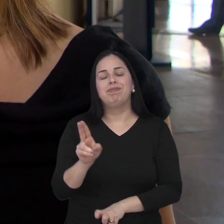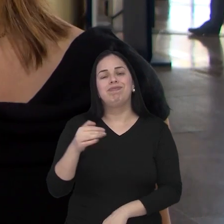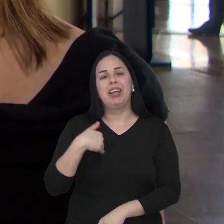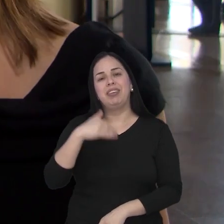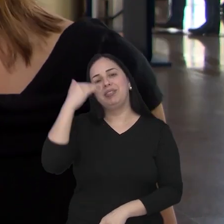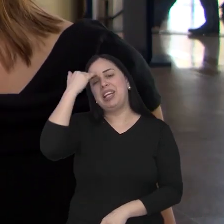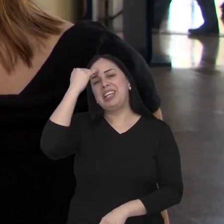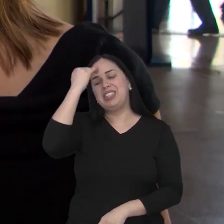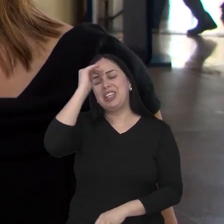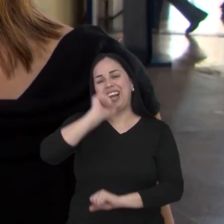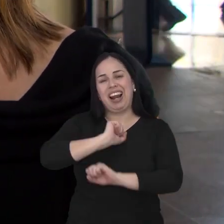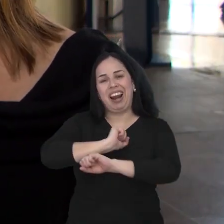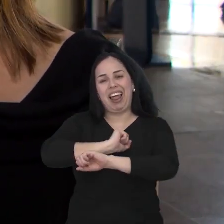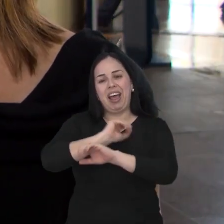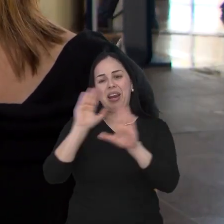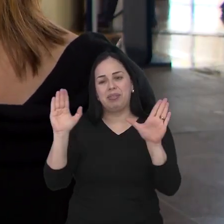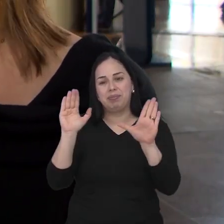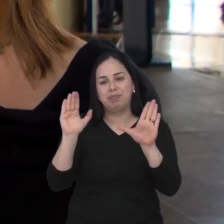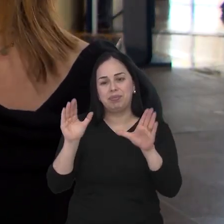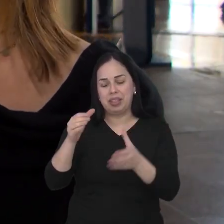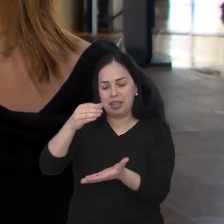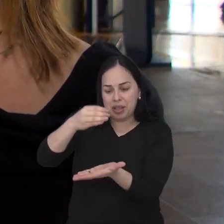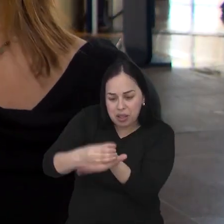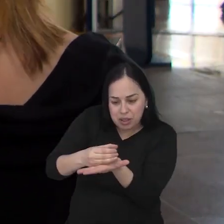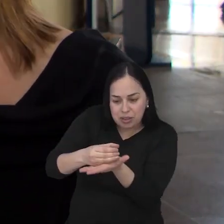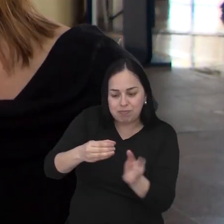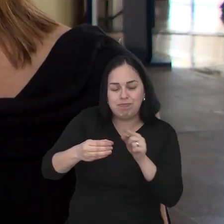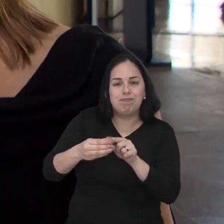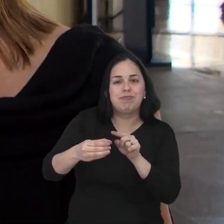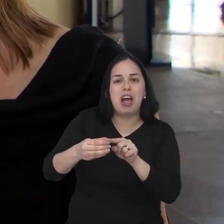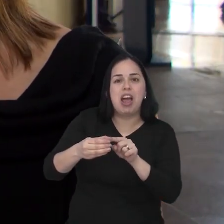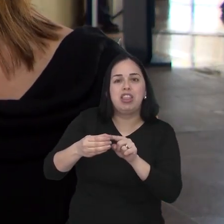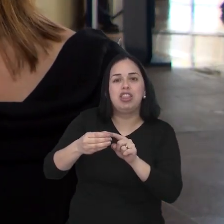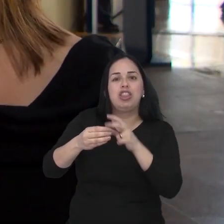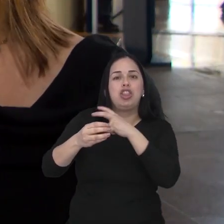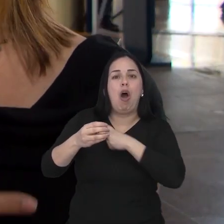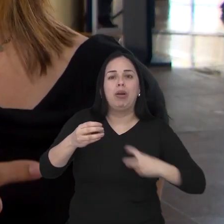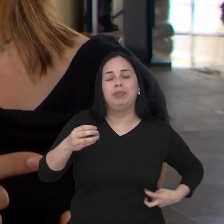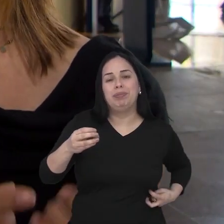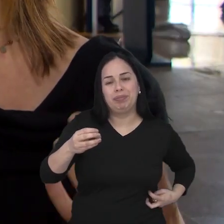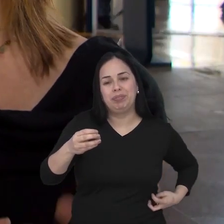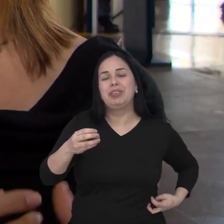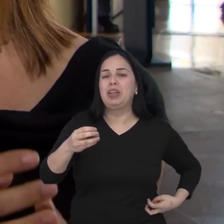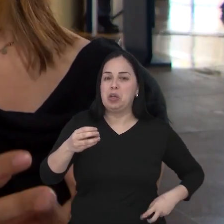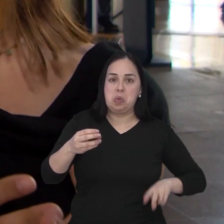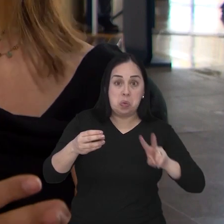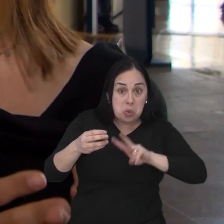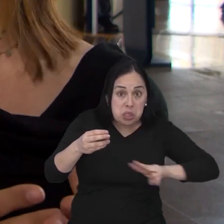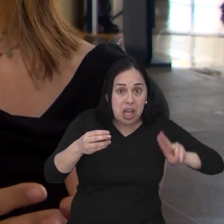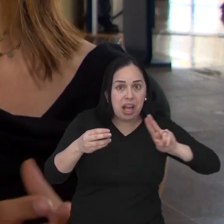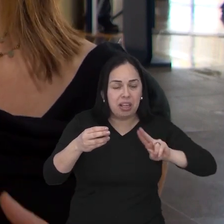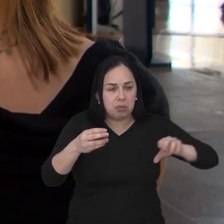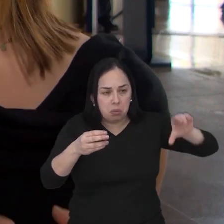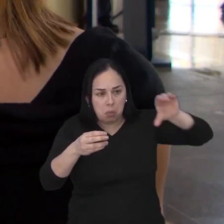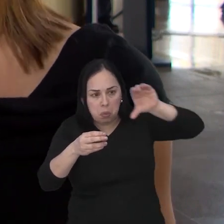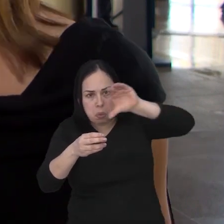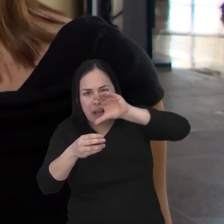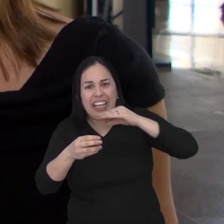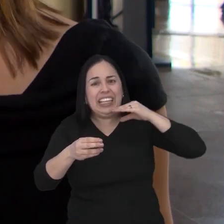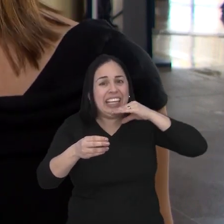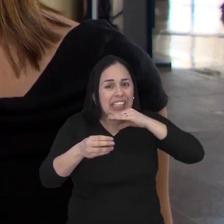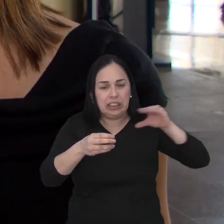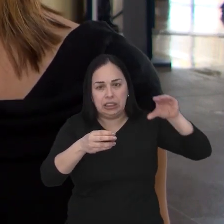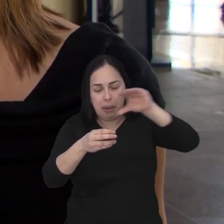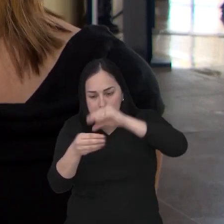plásticos, eu entendi também que existia uma toxicidade ao usar o copo para